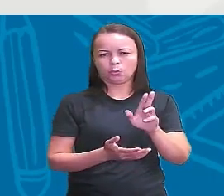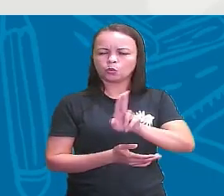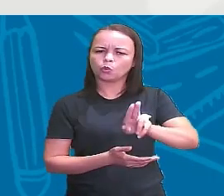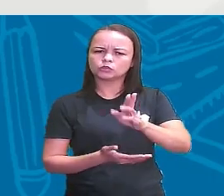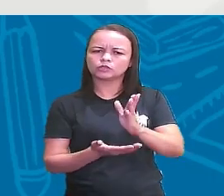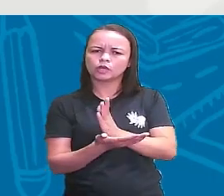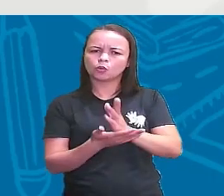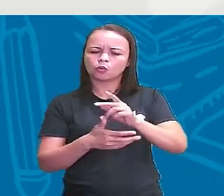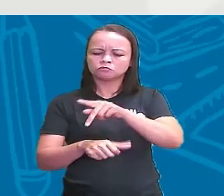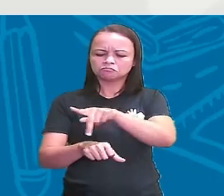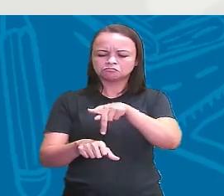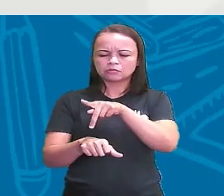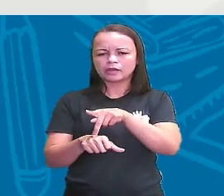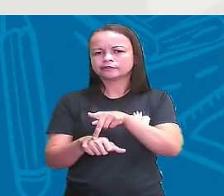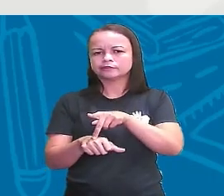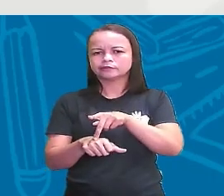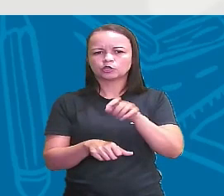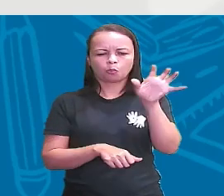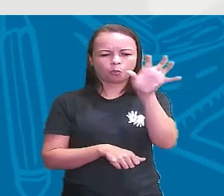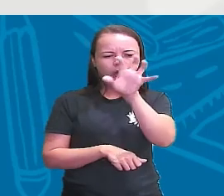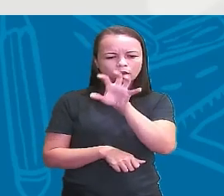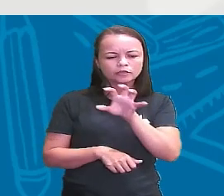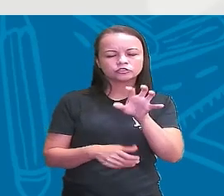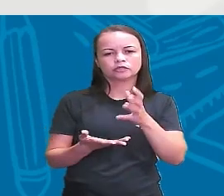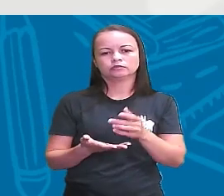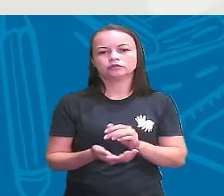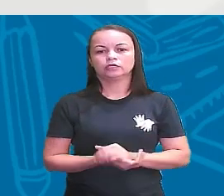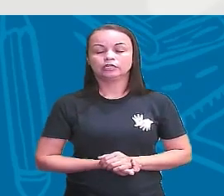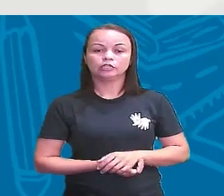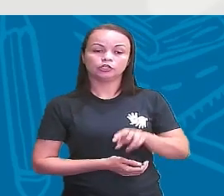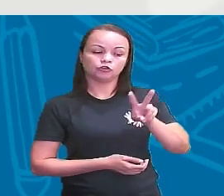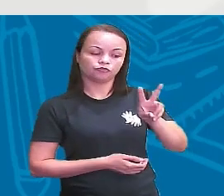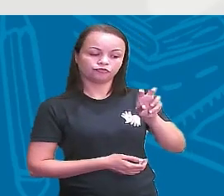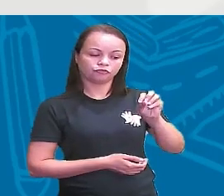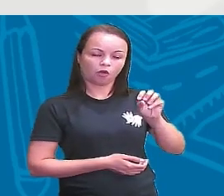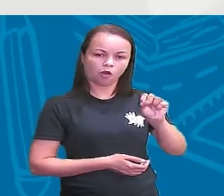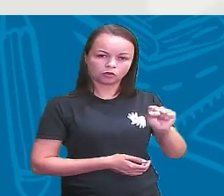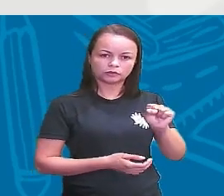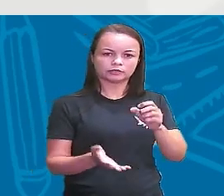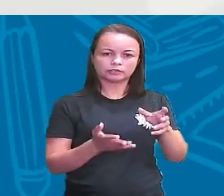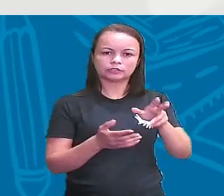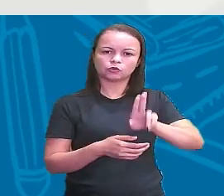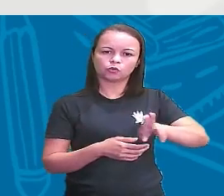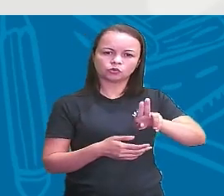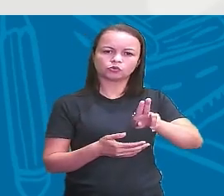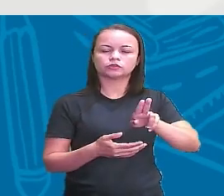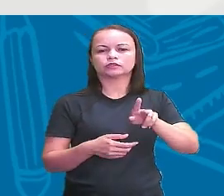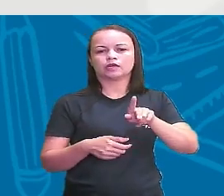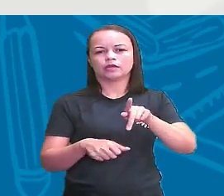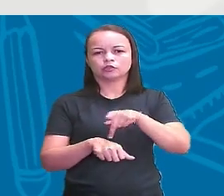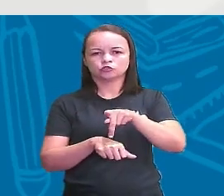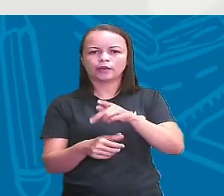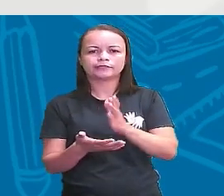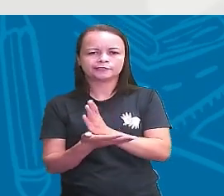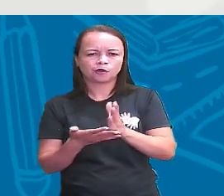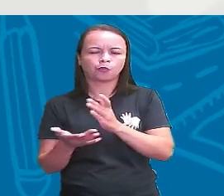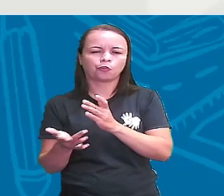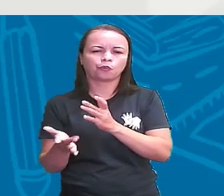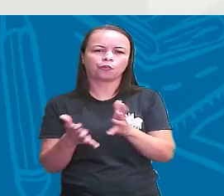em algumas regiões, e o vós, que é utilizado em alguns países e em algumas